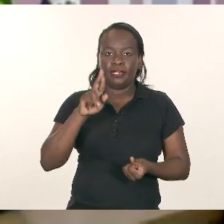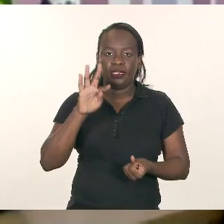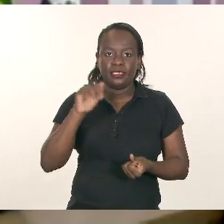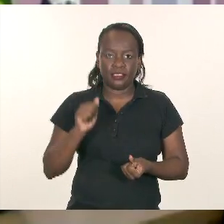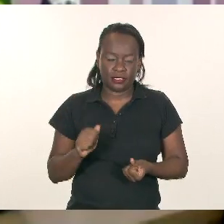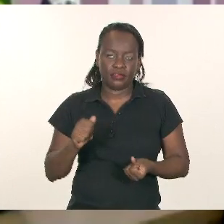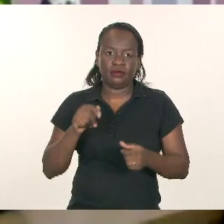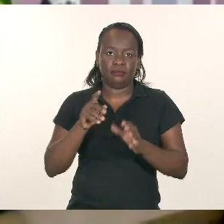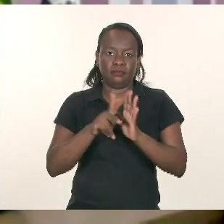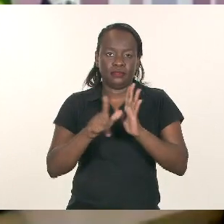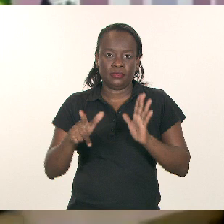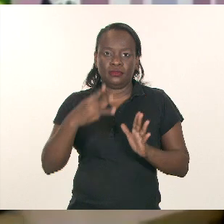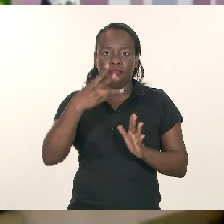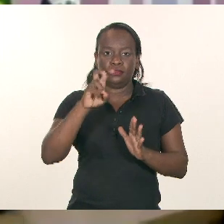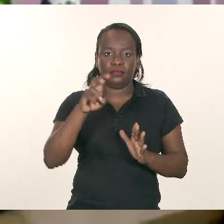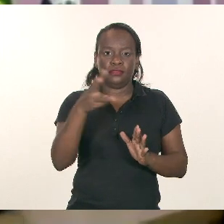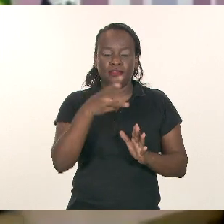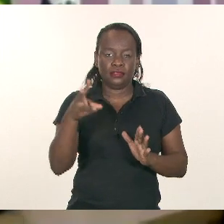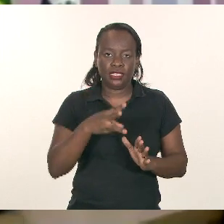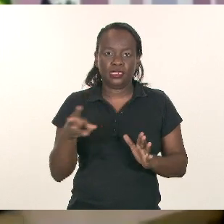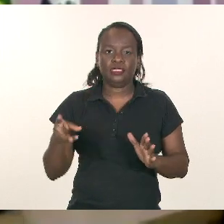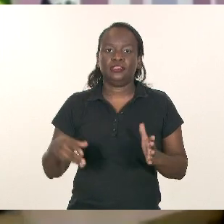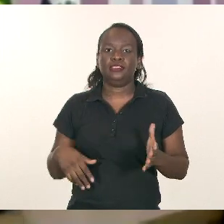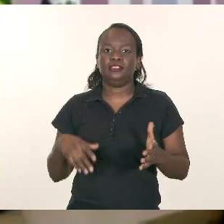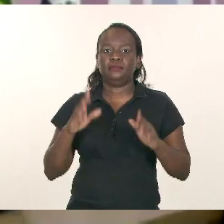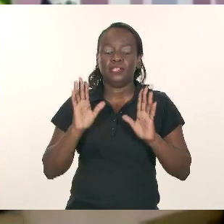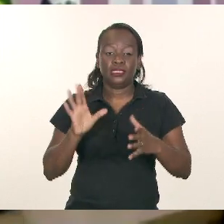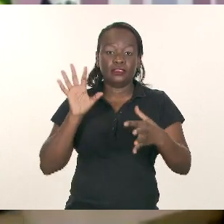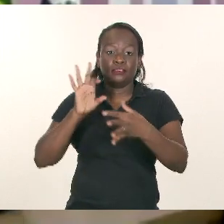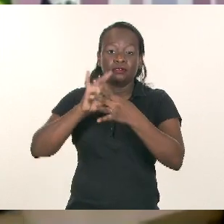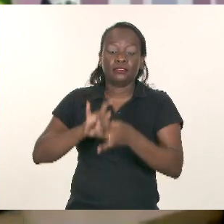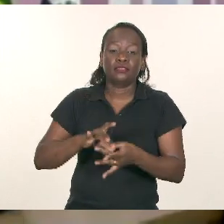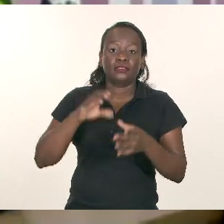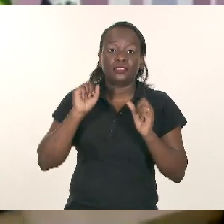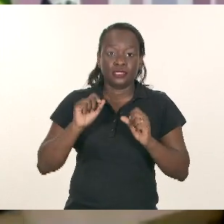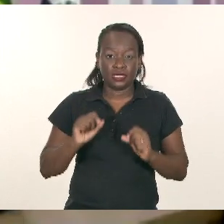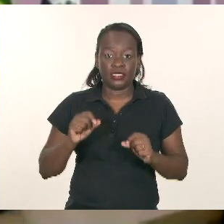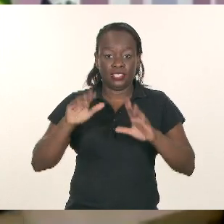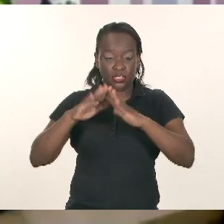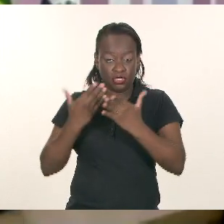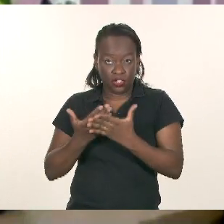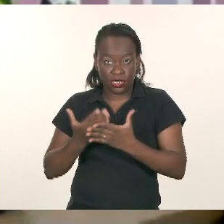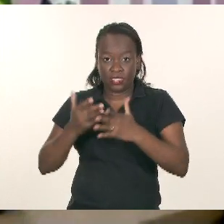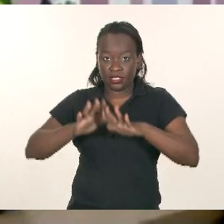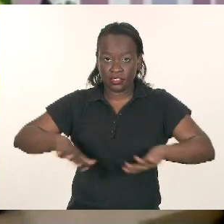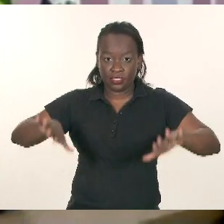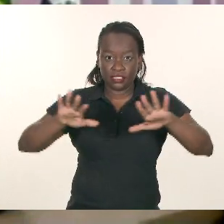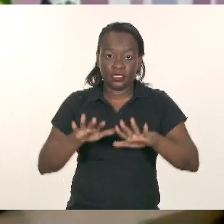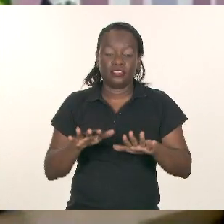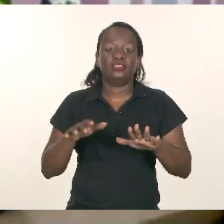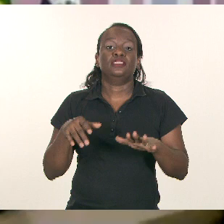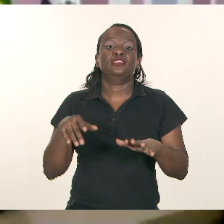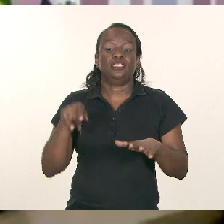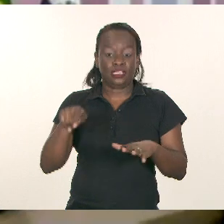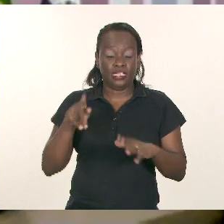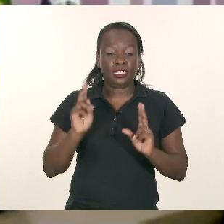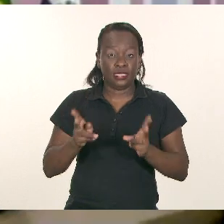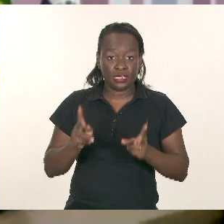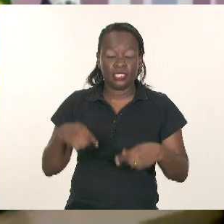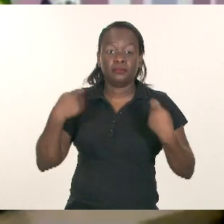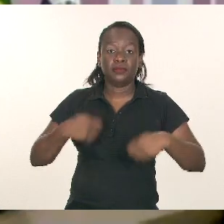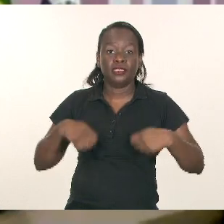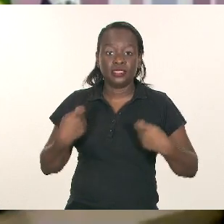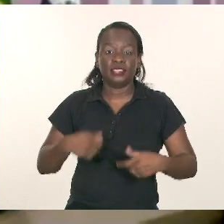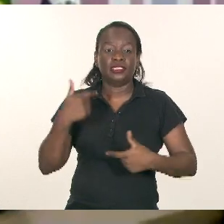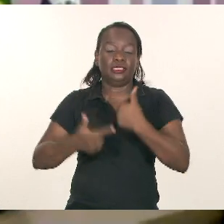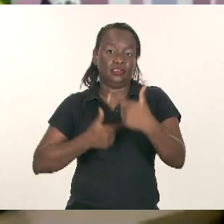projeto 3533, mas fazendo um link, que o espaço escolar é ainda esse espaço que a gente